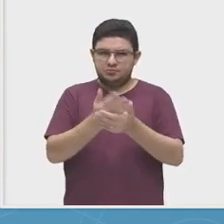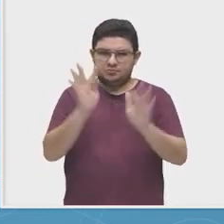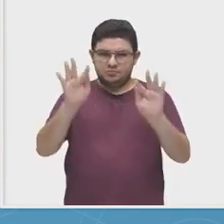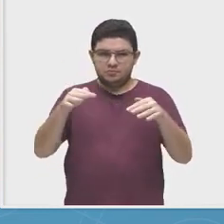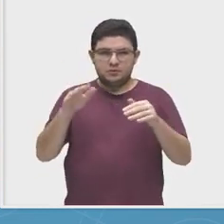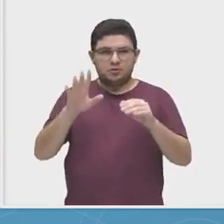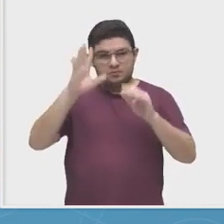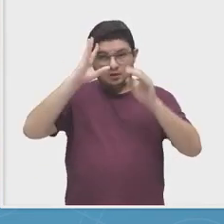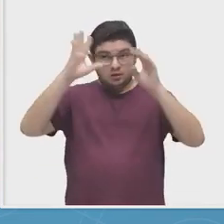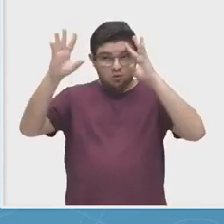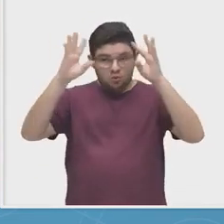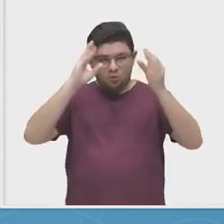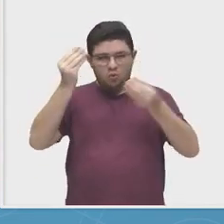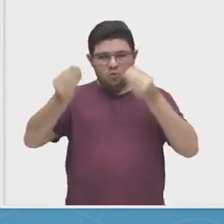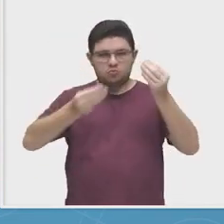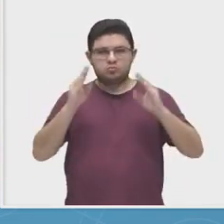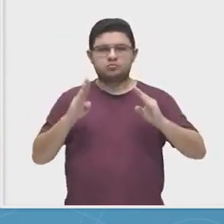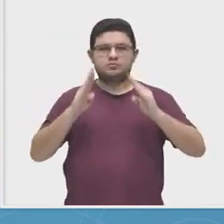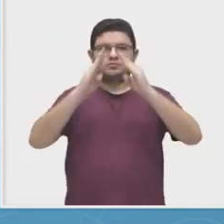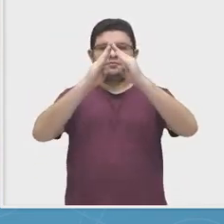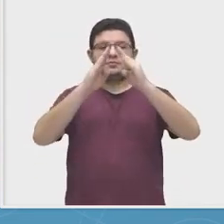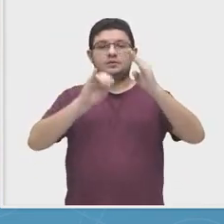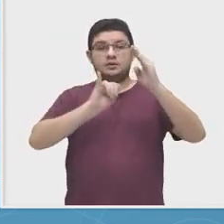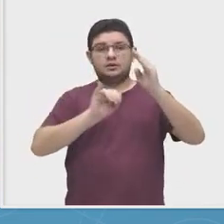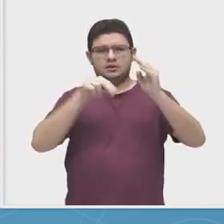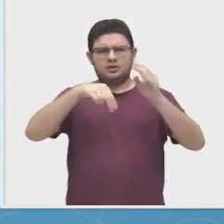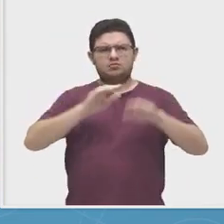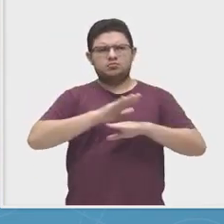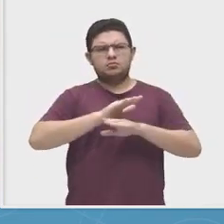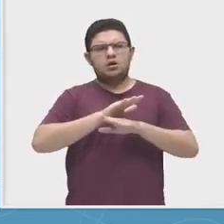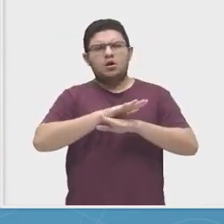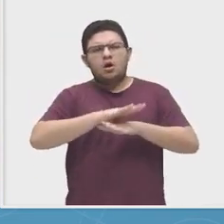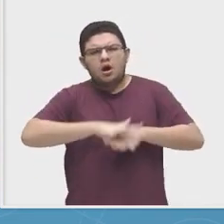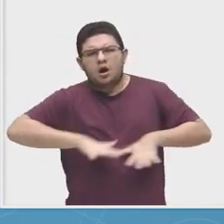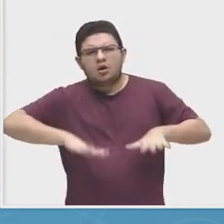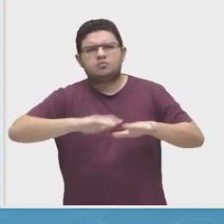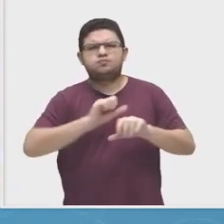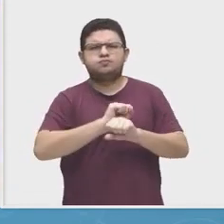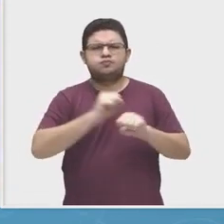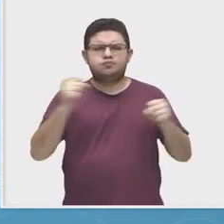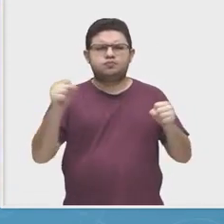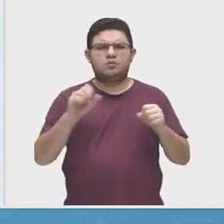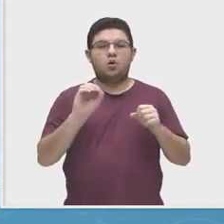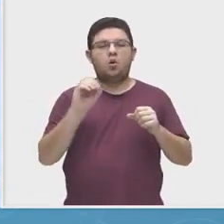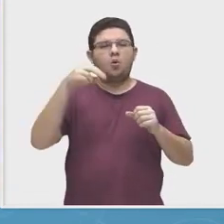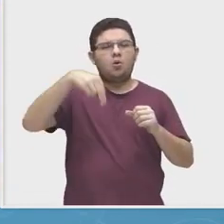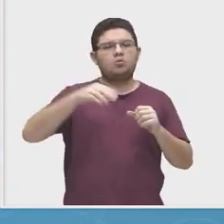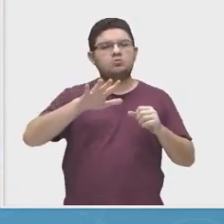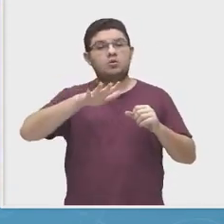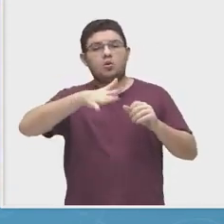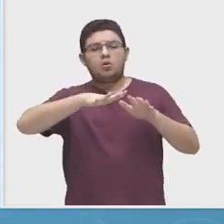dessa forma, o in em um local bem amplo, o on em um local não muito